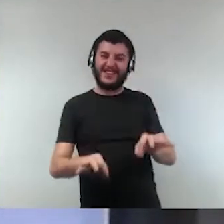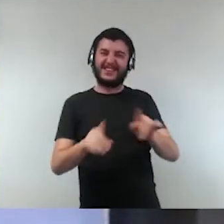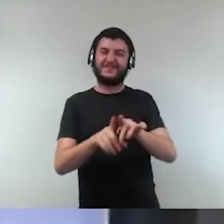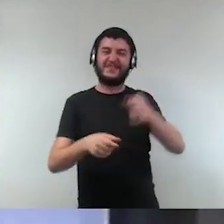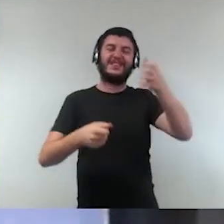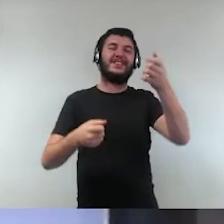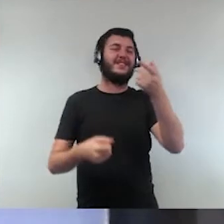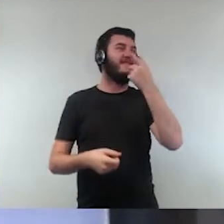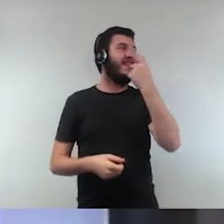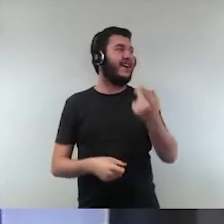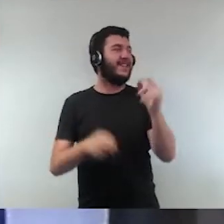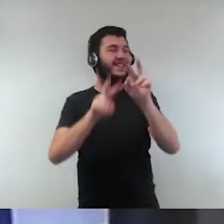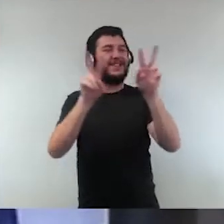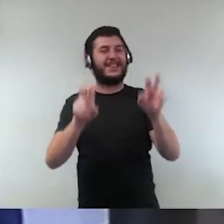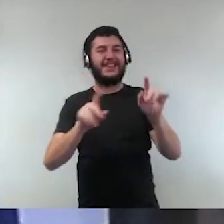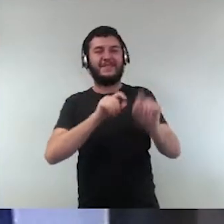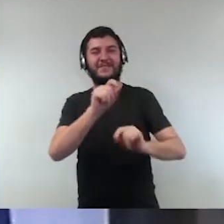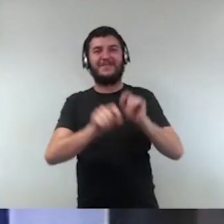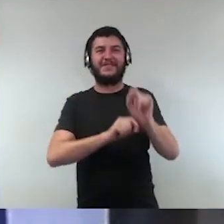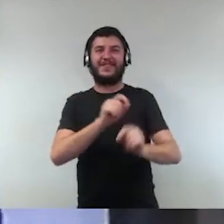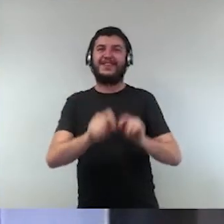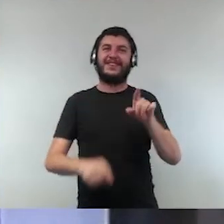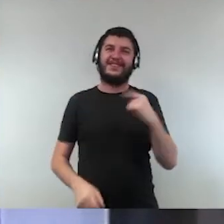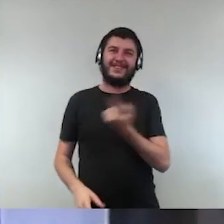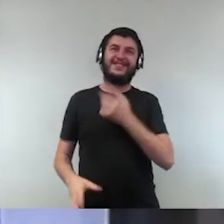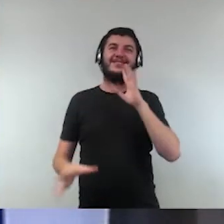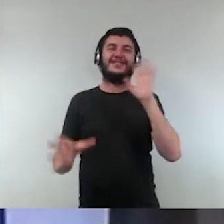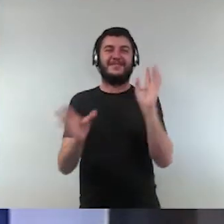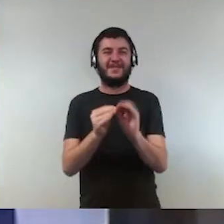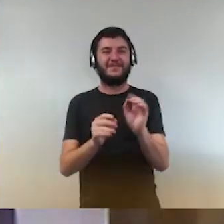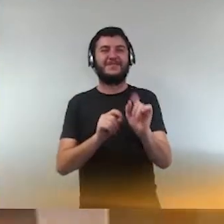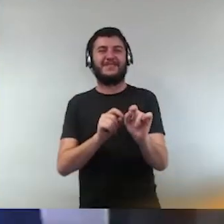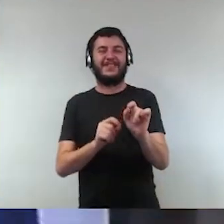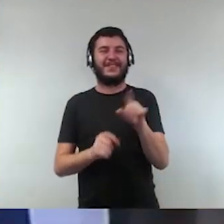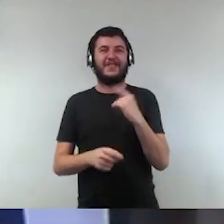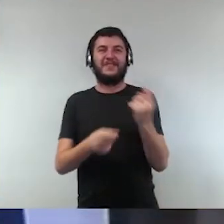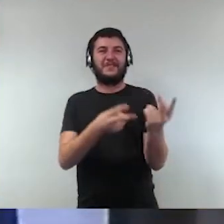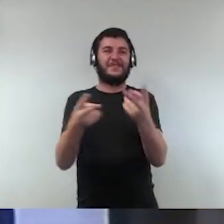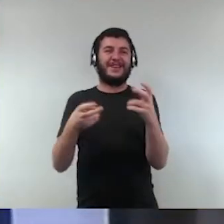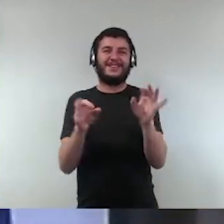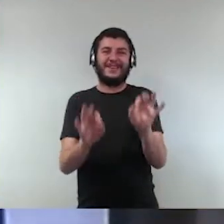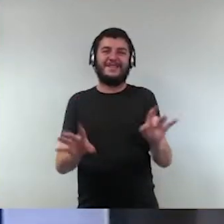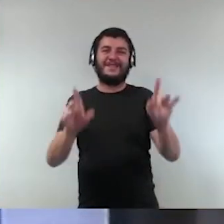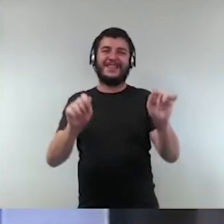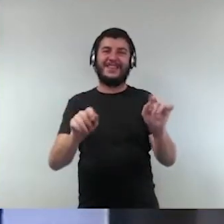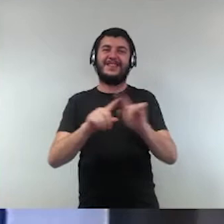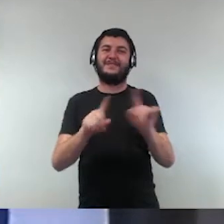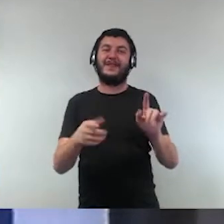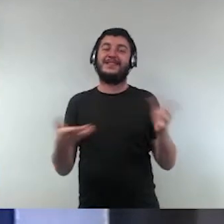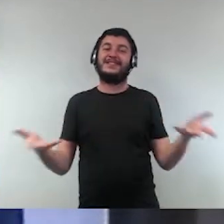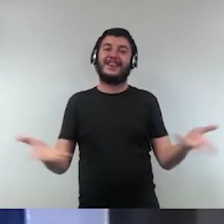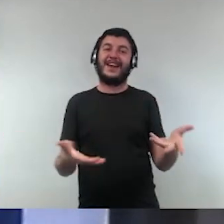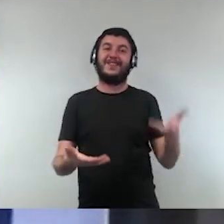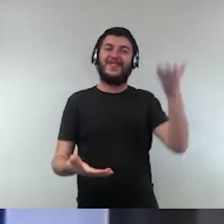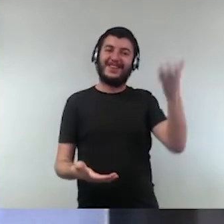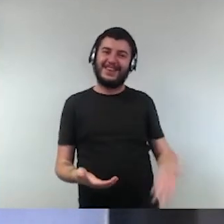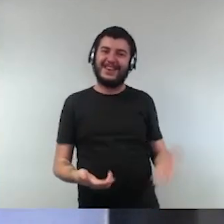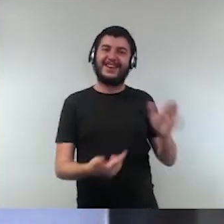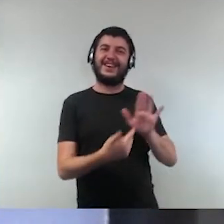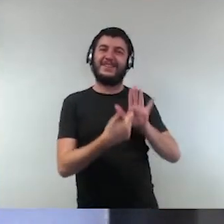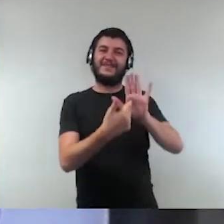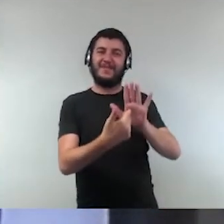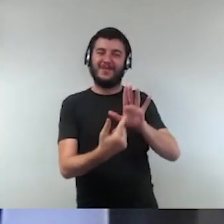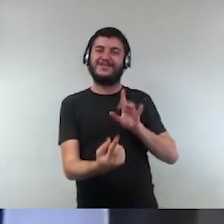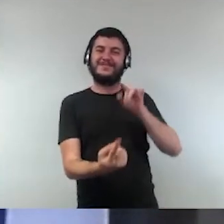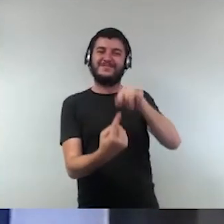questões que muitas vezes passam ao largo da nossa percepção, mas que são trazidas aqui à